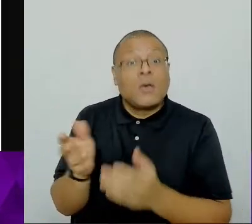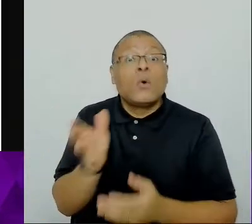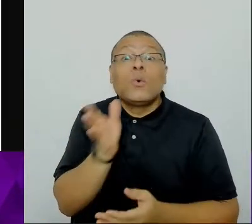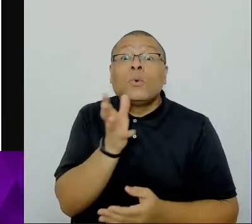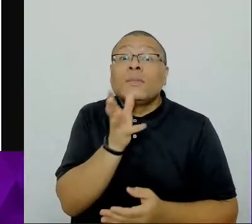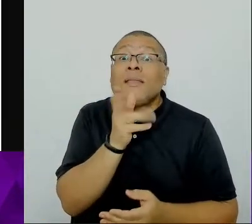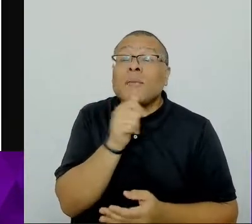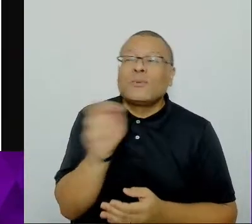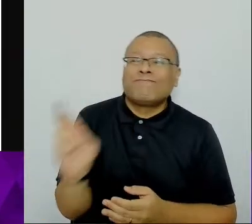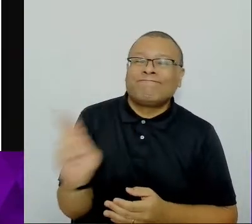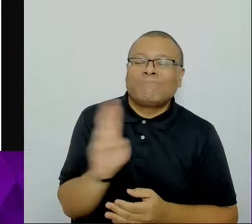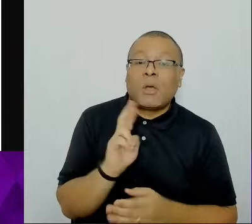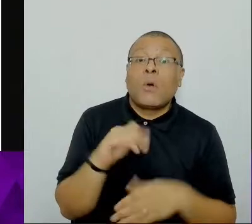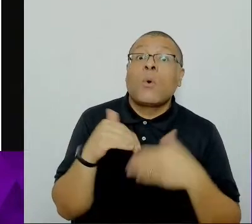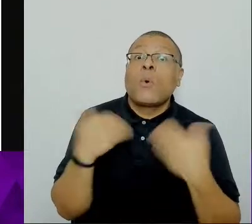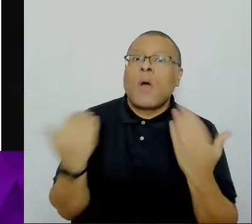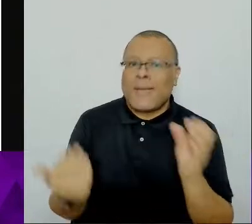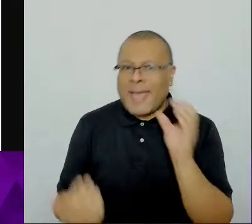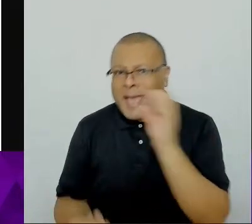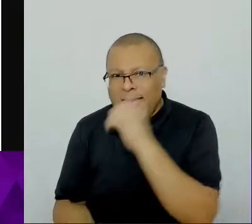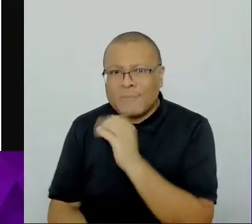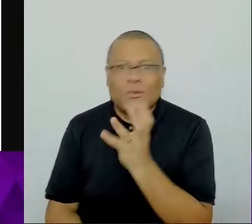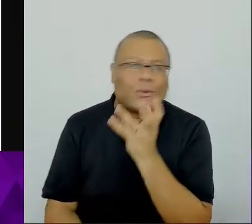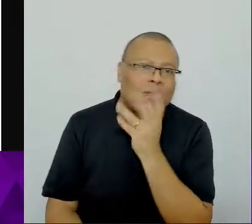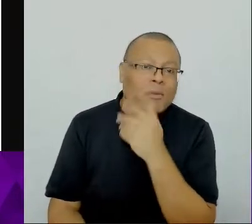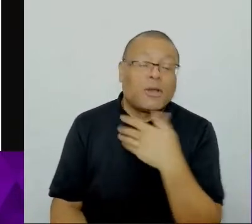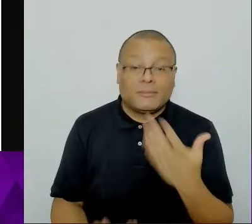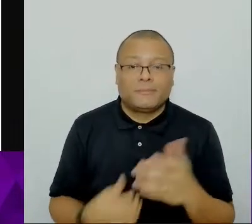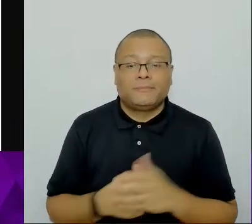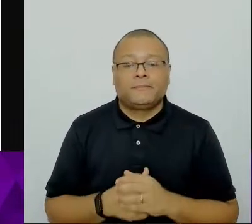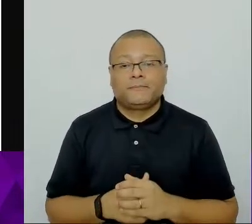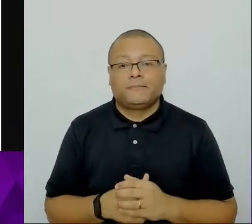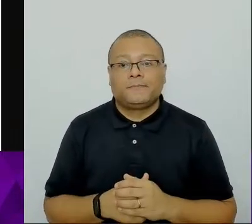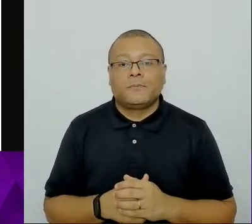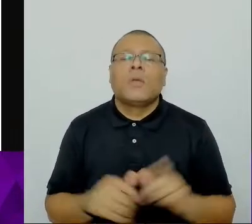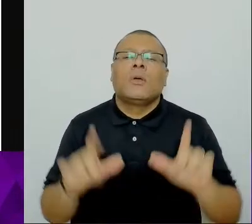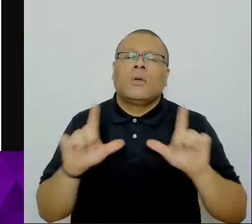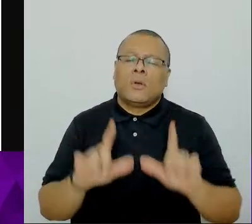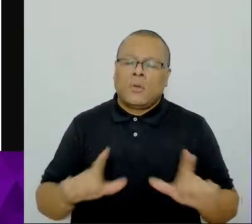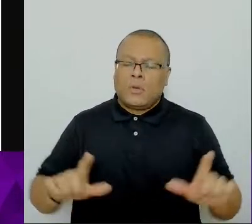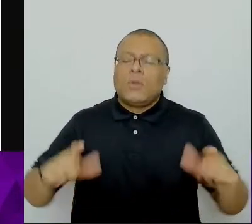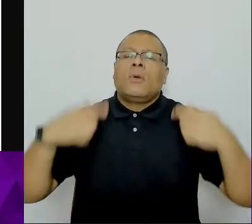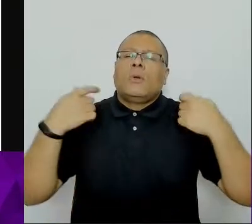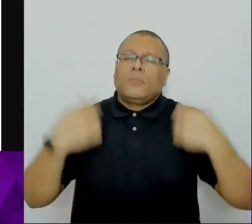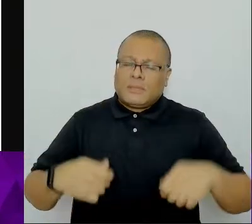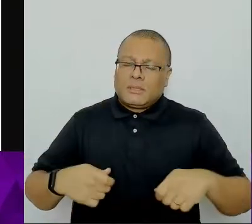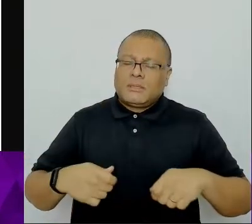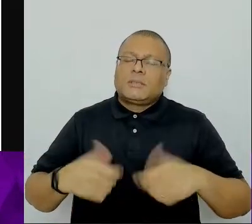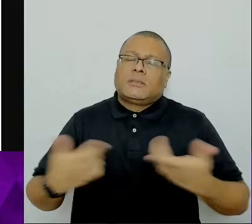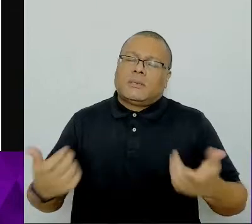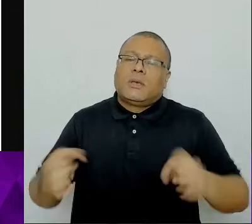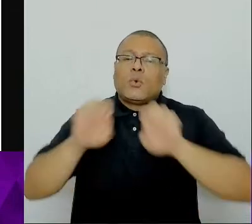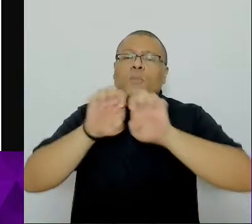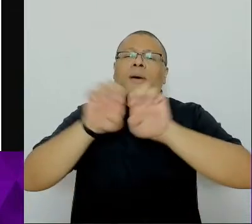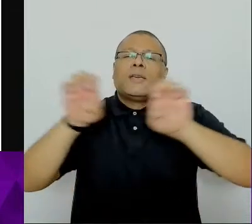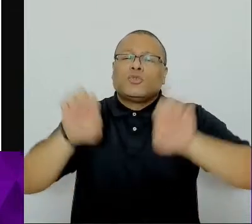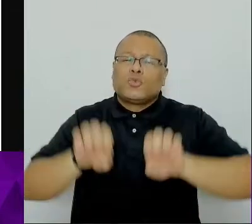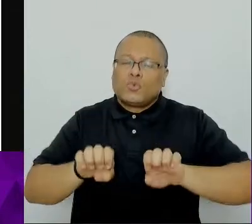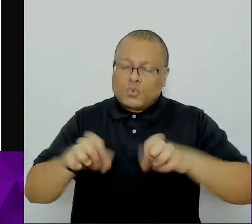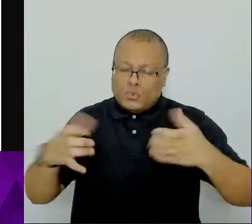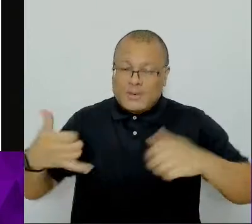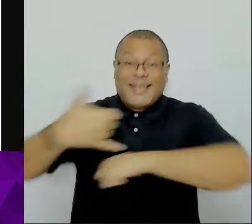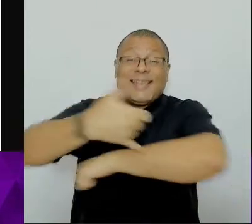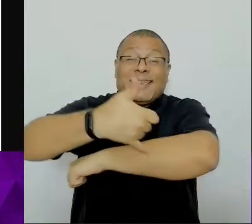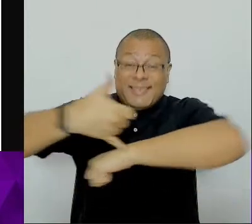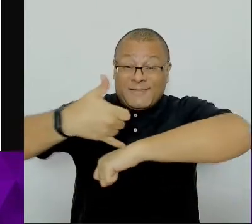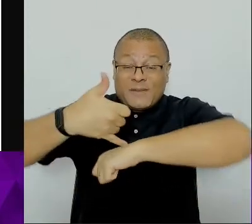de resposta desses modelos. Obviamente que a gente precisa de uma estrutura e uma infraestrutura